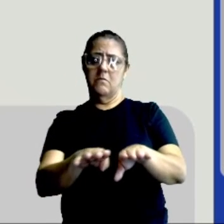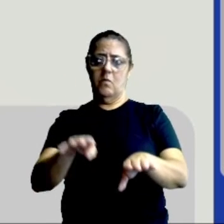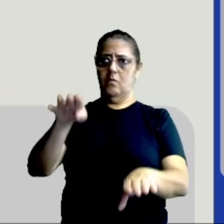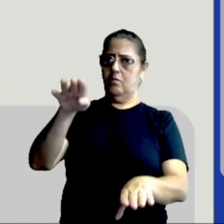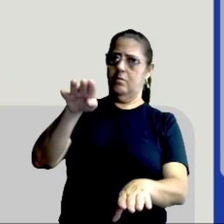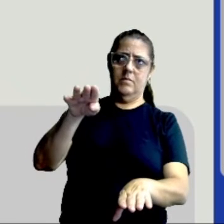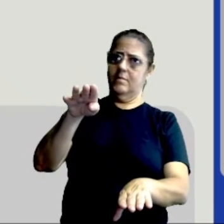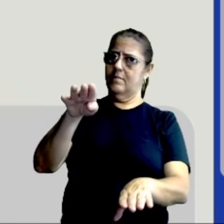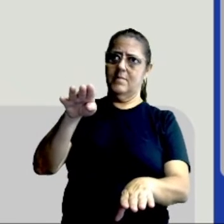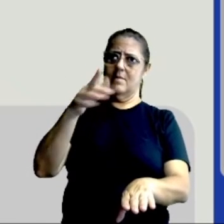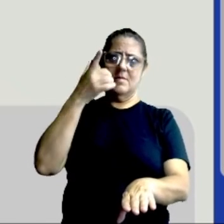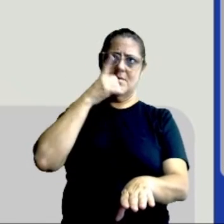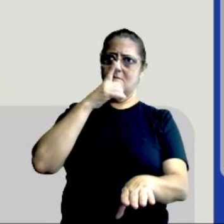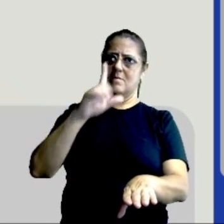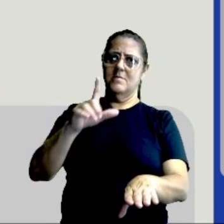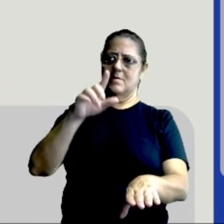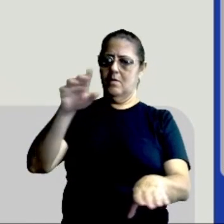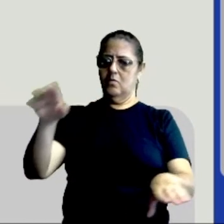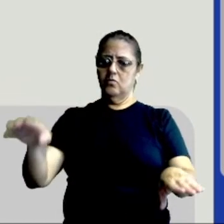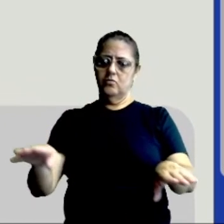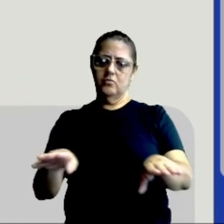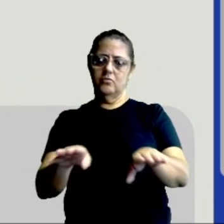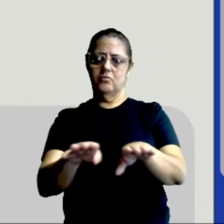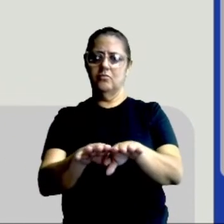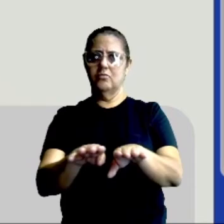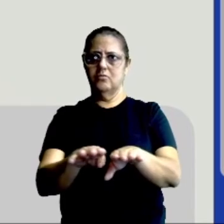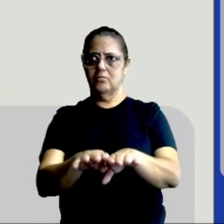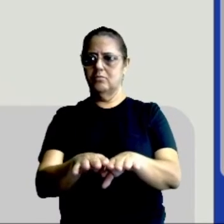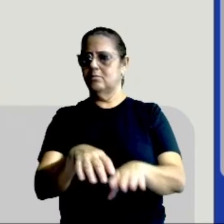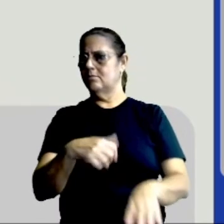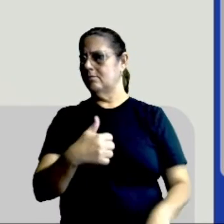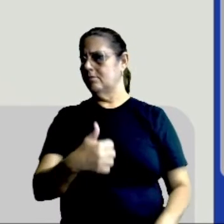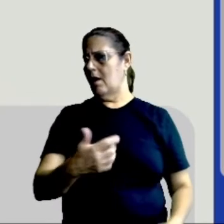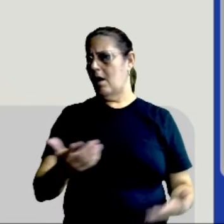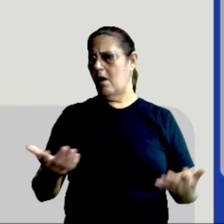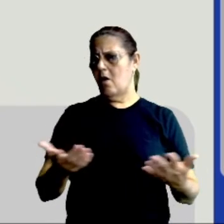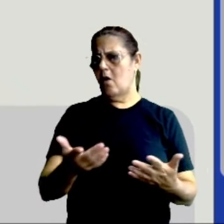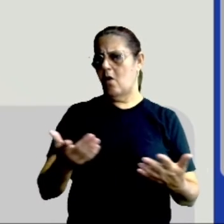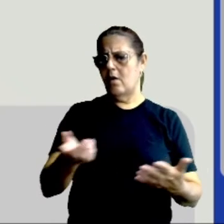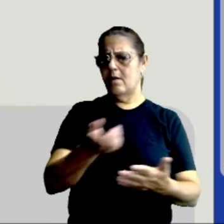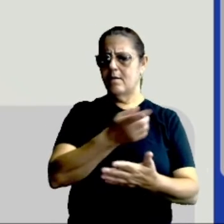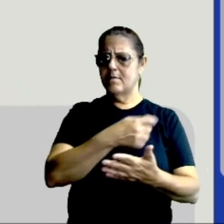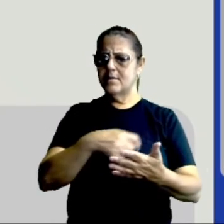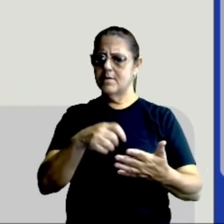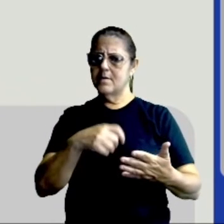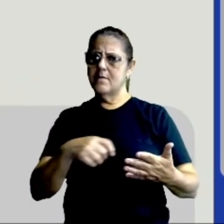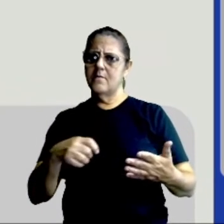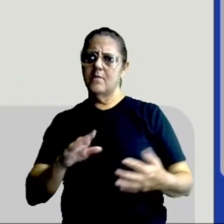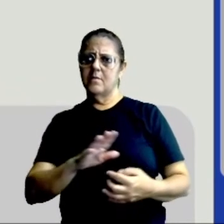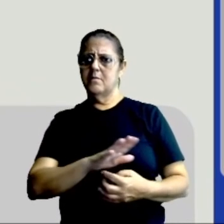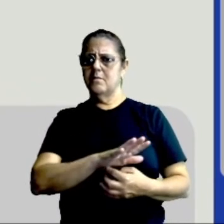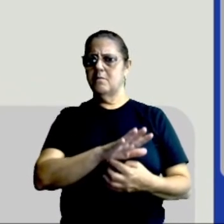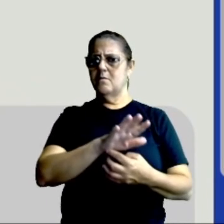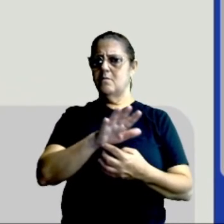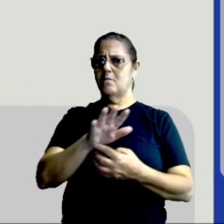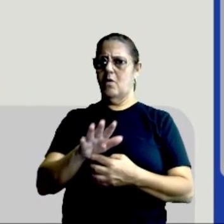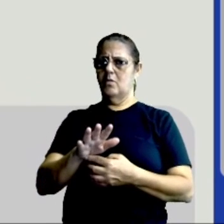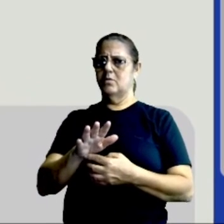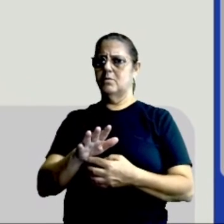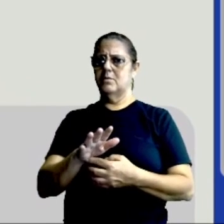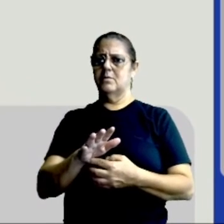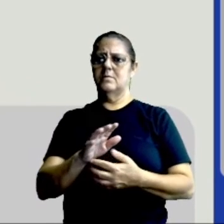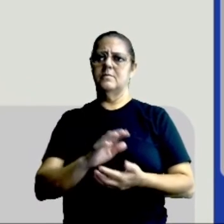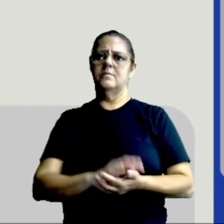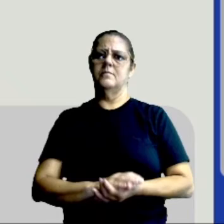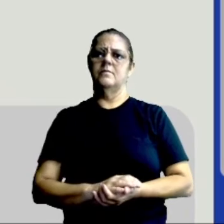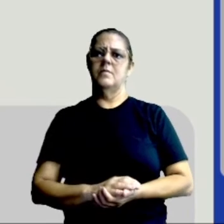desequilíbrio. Então, vamos agora fazer um desafio um pouquinho maior. Vamos escrever uma expressão que representa esta